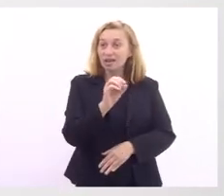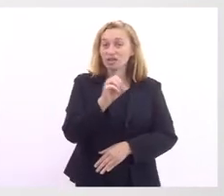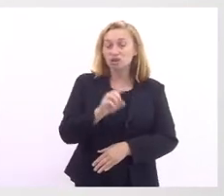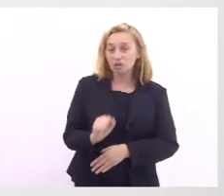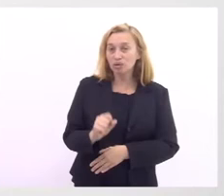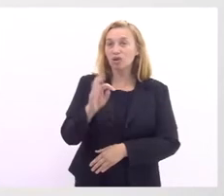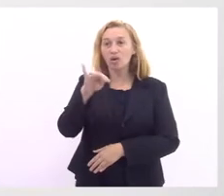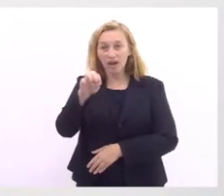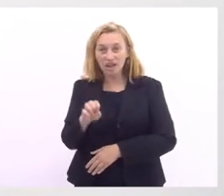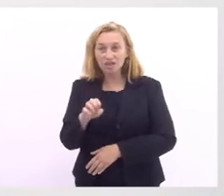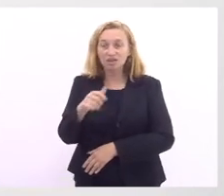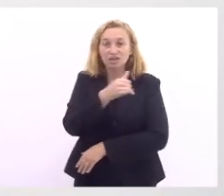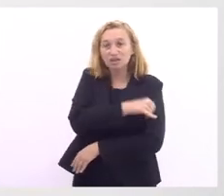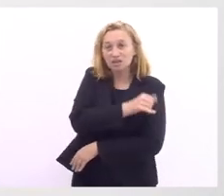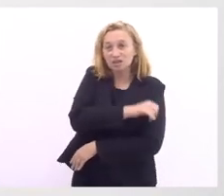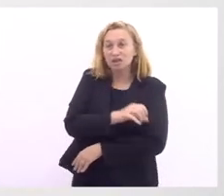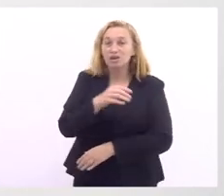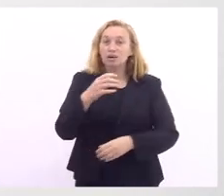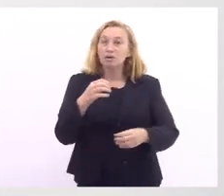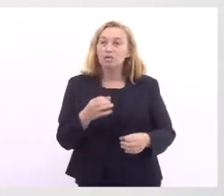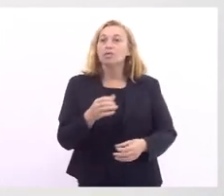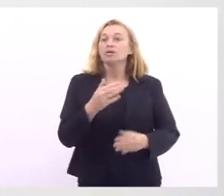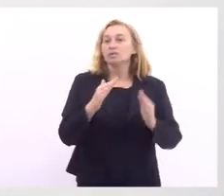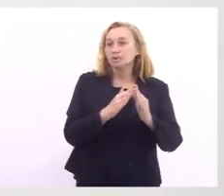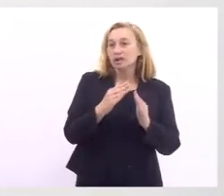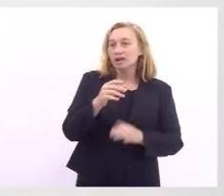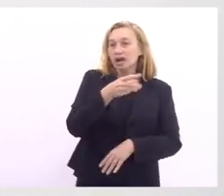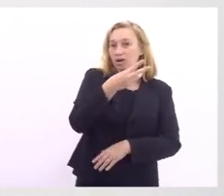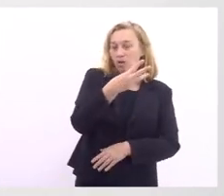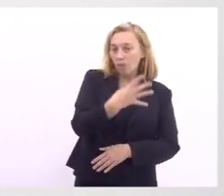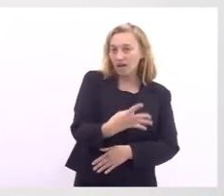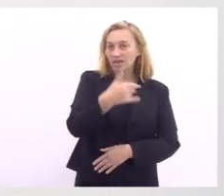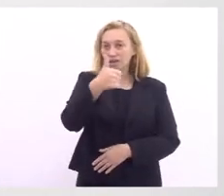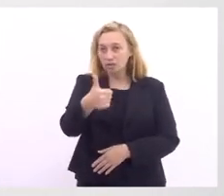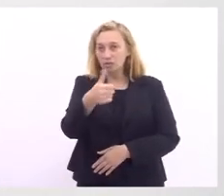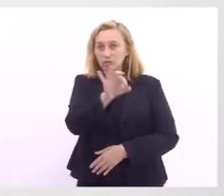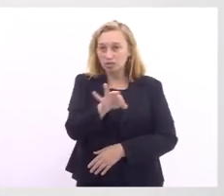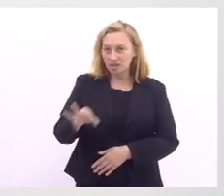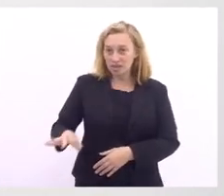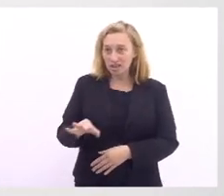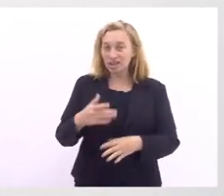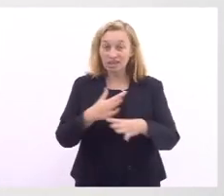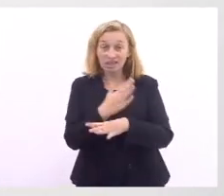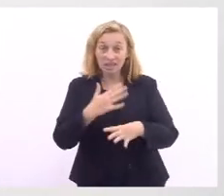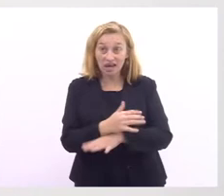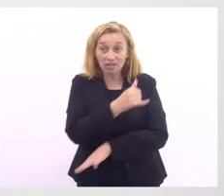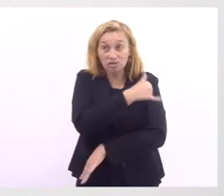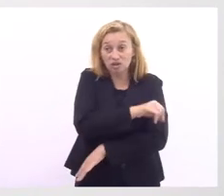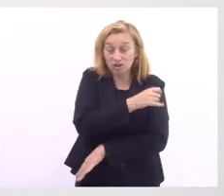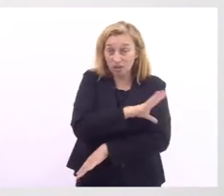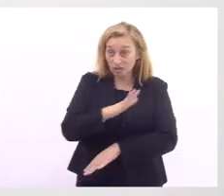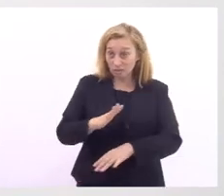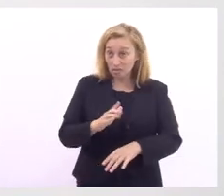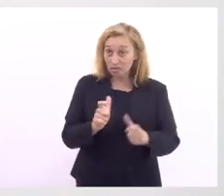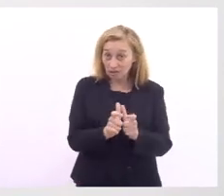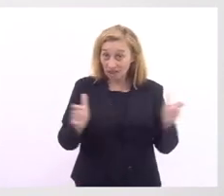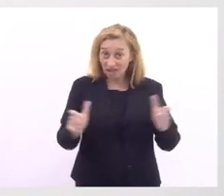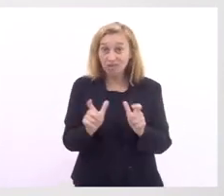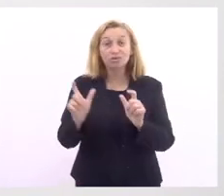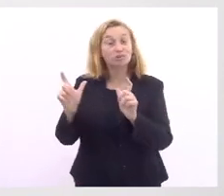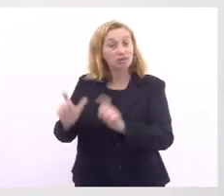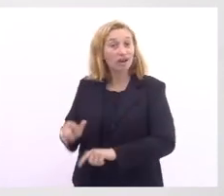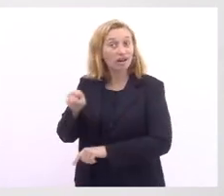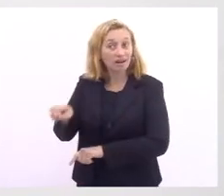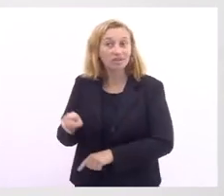do Rio de Janeiro onde moram 41 por cento da população da cidade do Rio de Janeiro é a maior região e densidade populacional